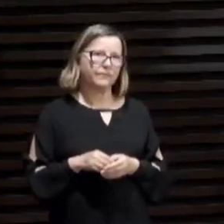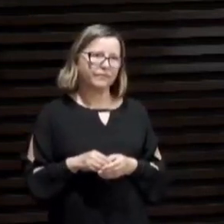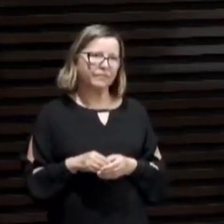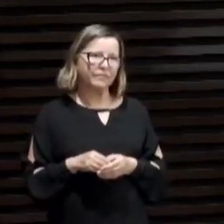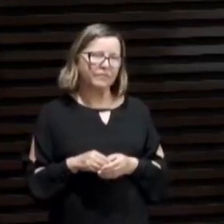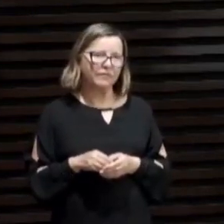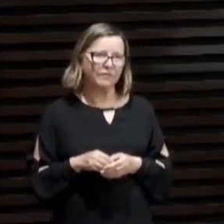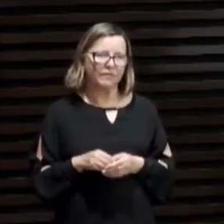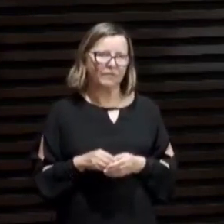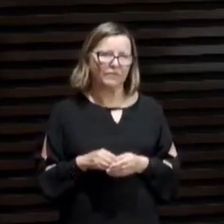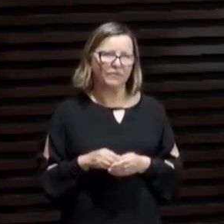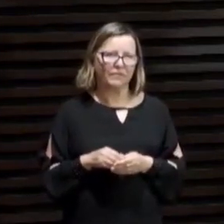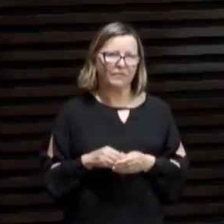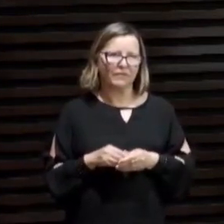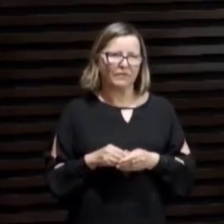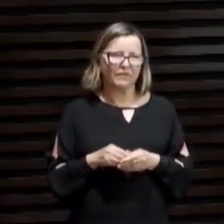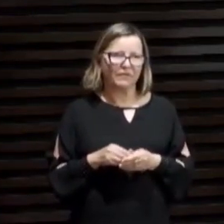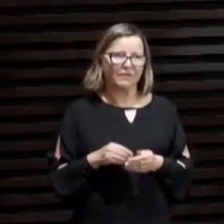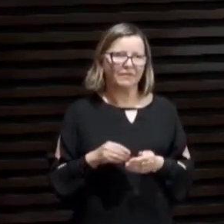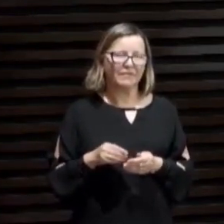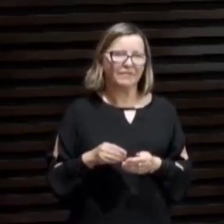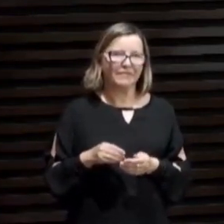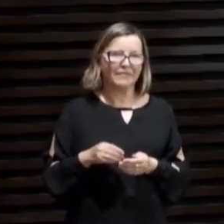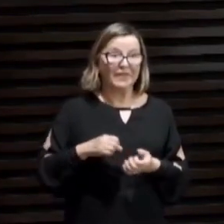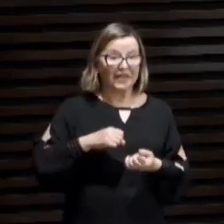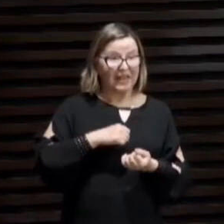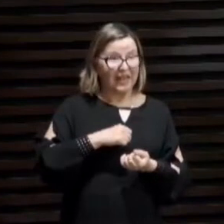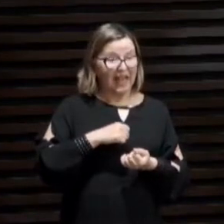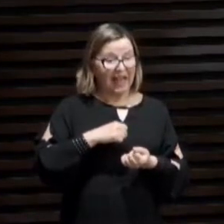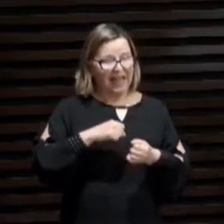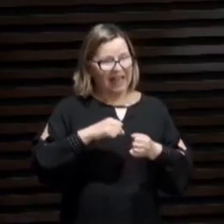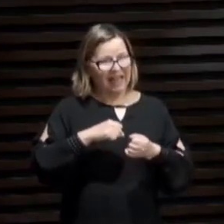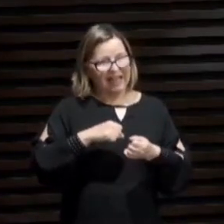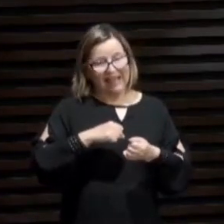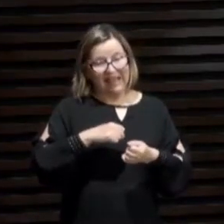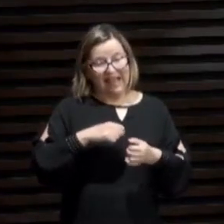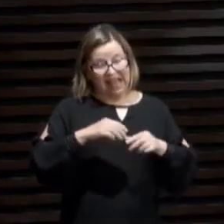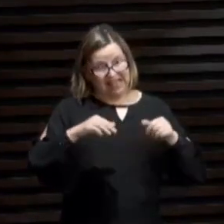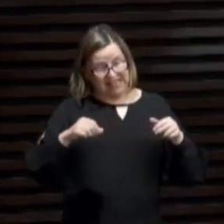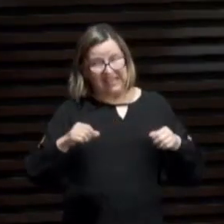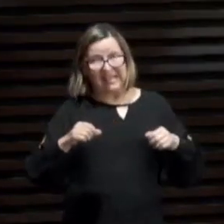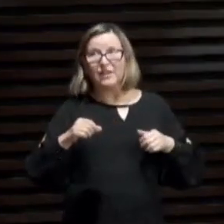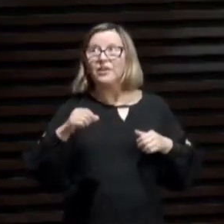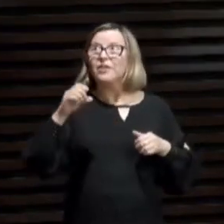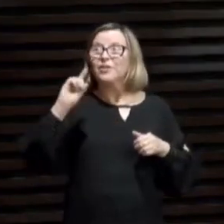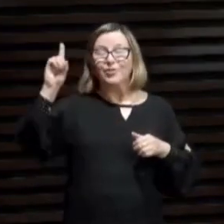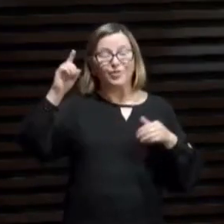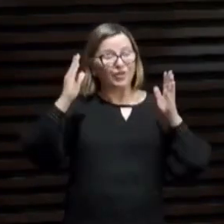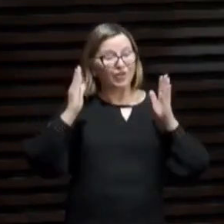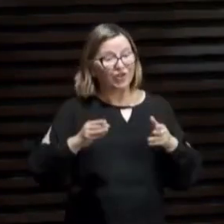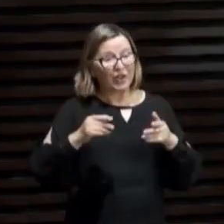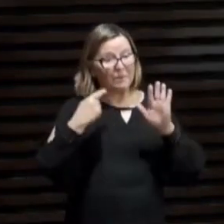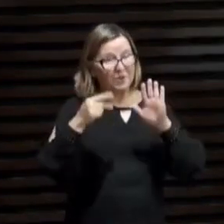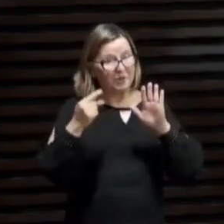como a ama leva a criança que mama, a terra que sob juramento prometeste aos teus pais? Donde teria eu carne para dar